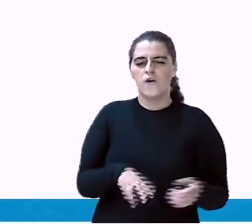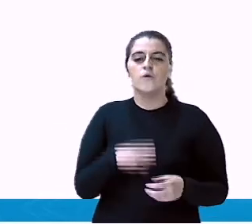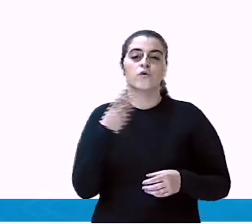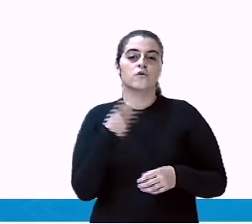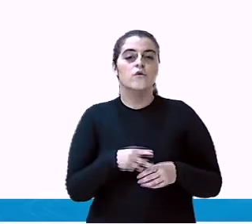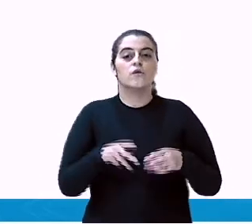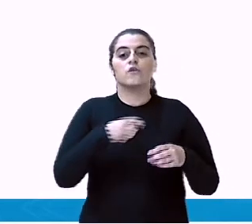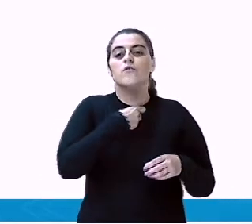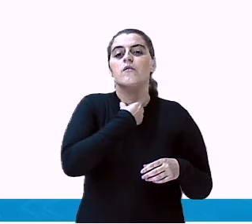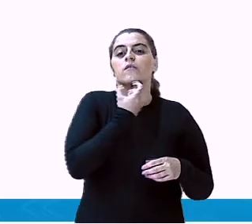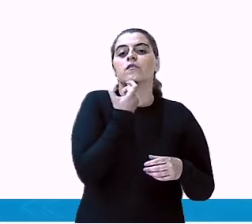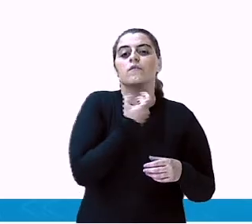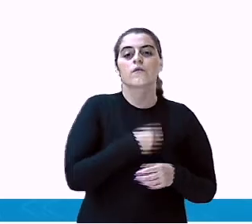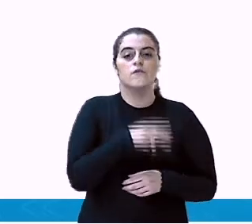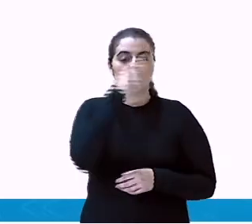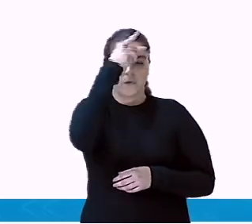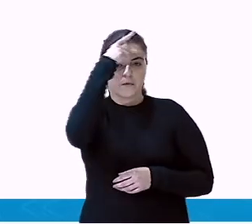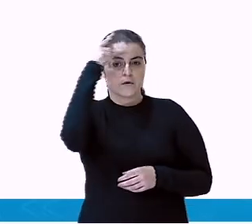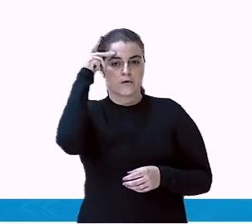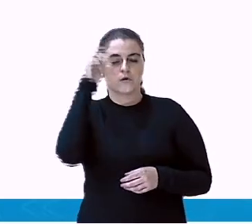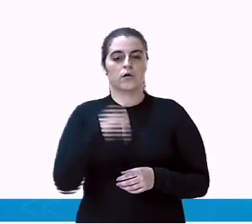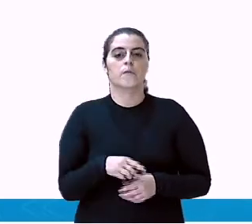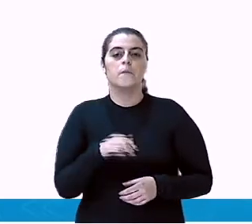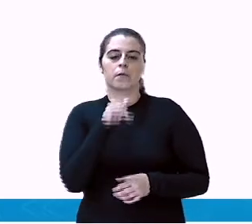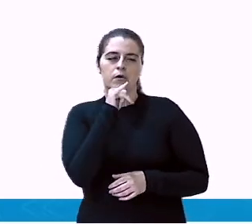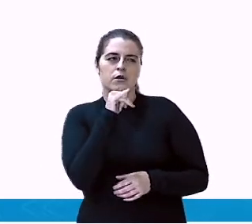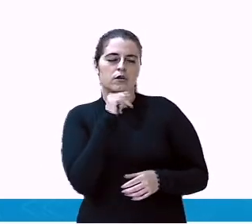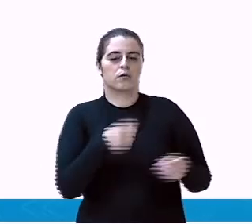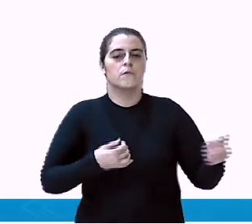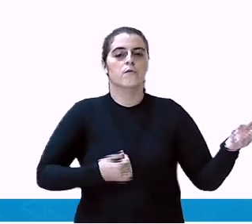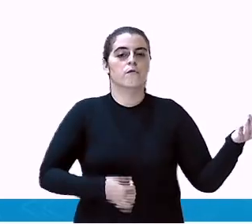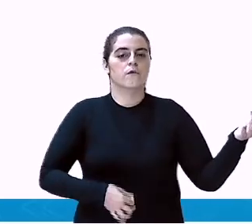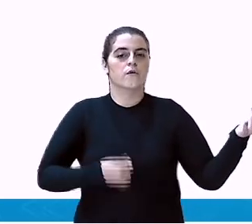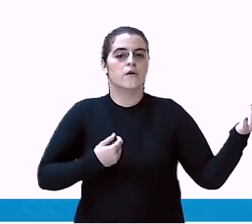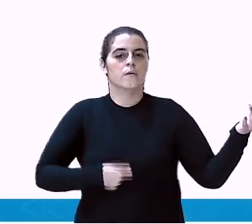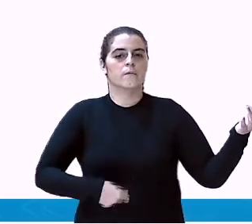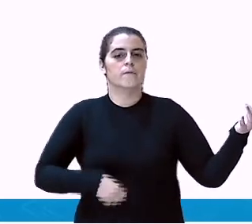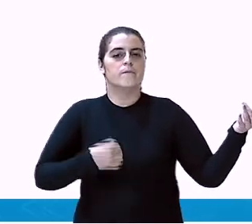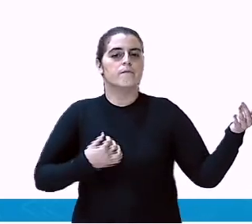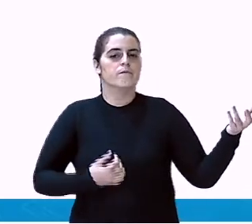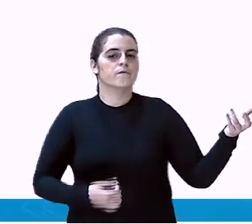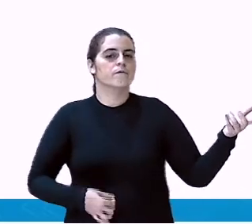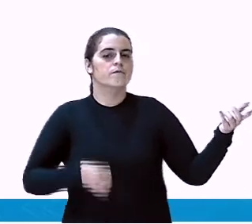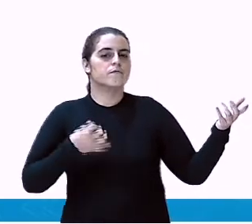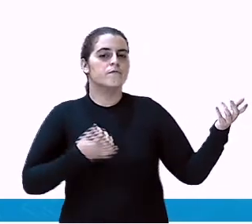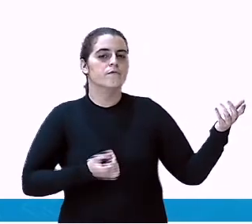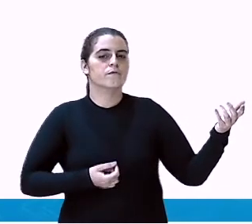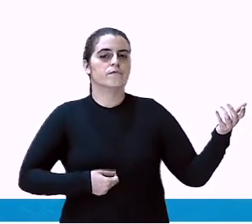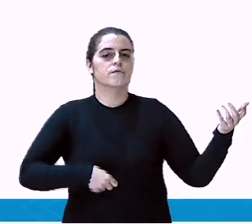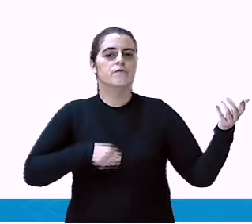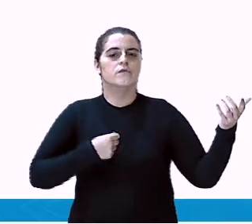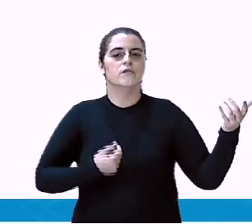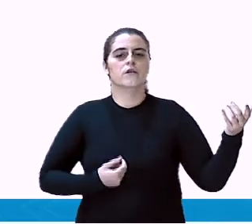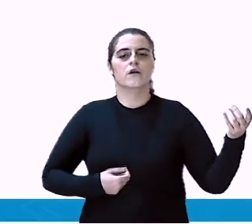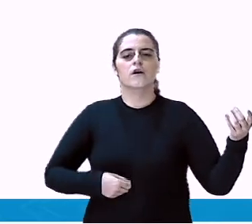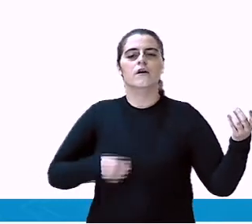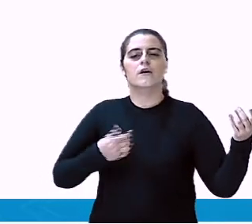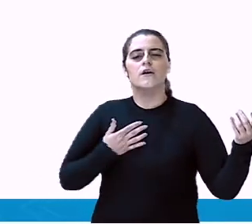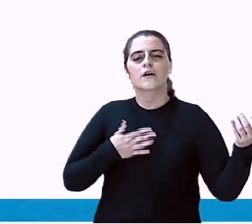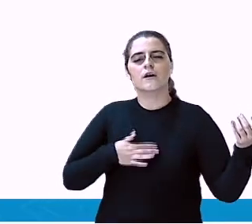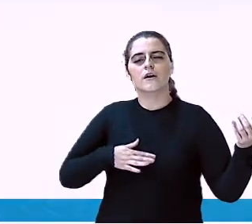para outra. Por exemplo, o violão. Quem já ouviu uma música com violão? Devagar, suave, né? Aquele